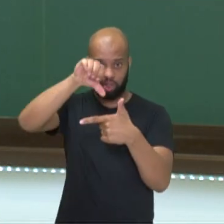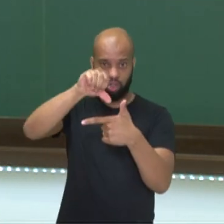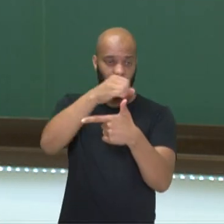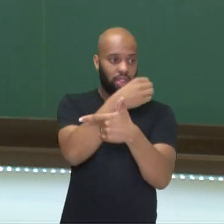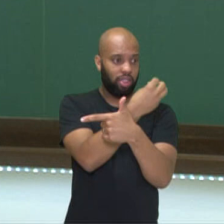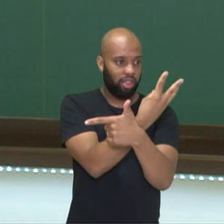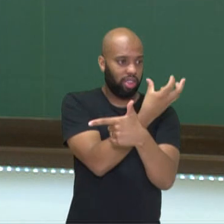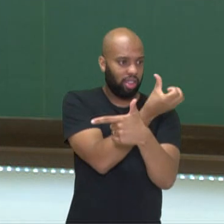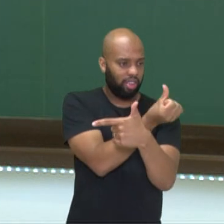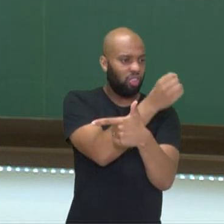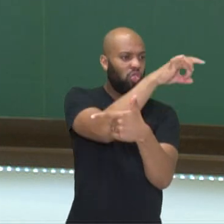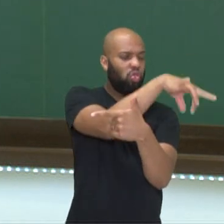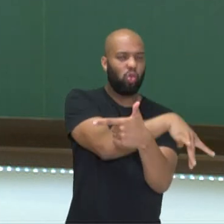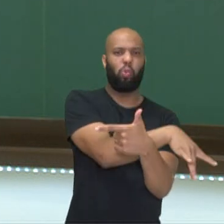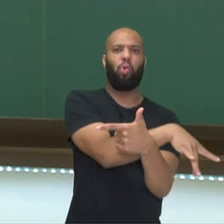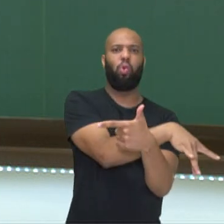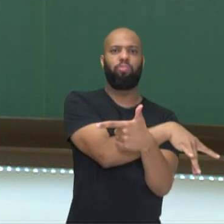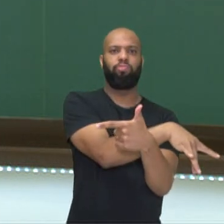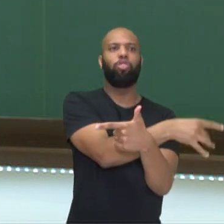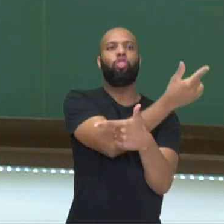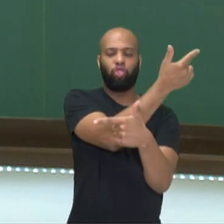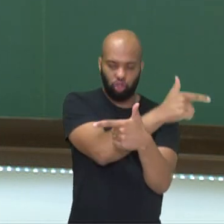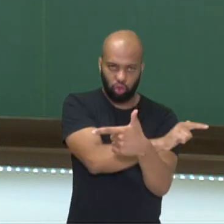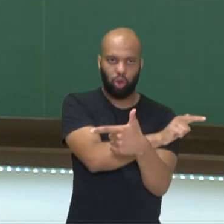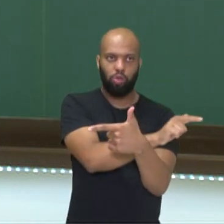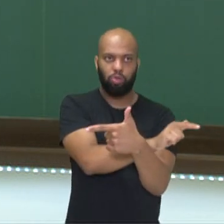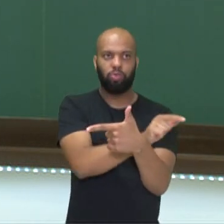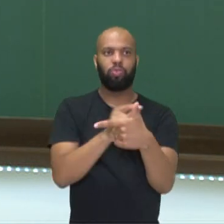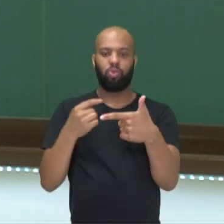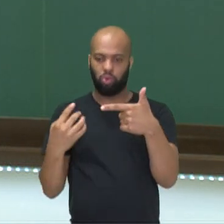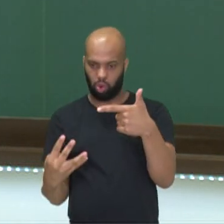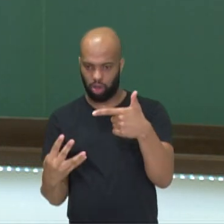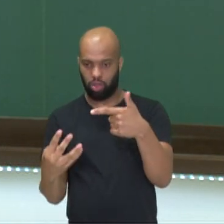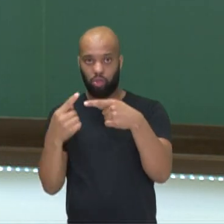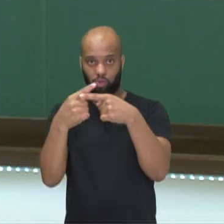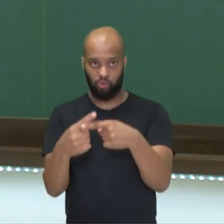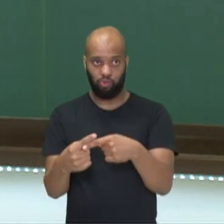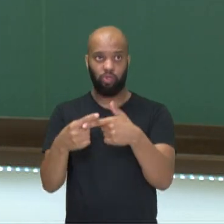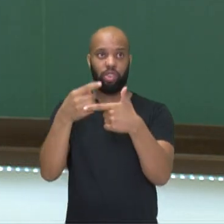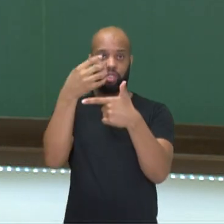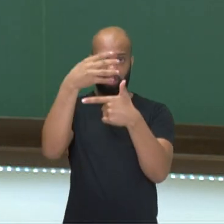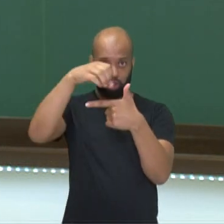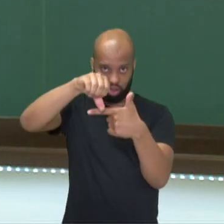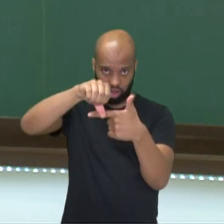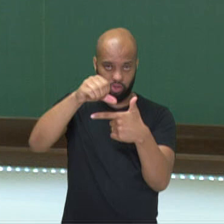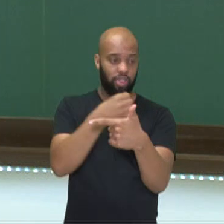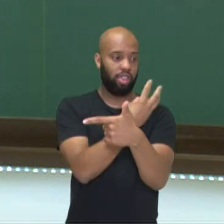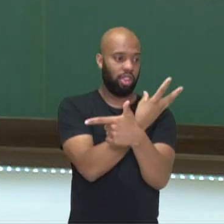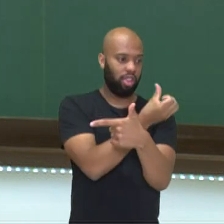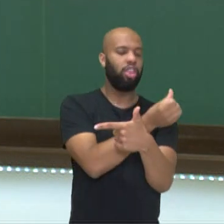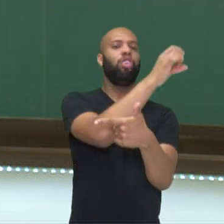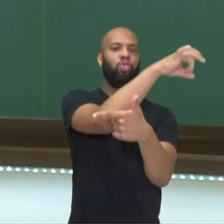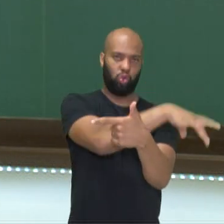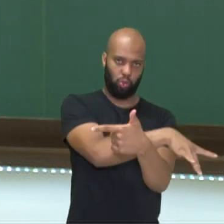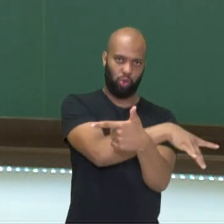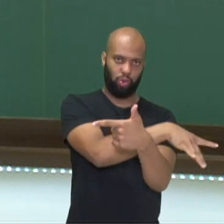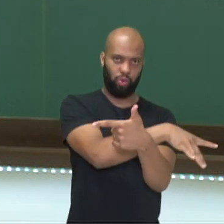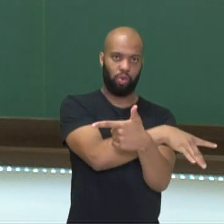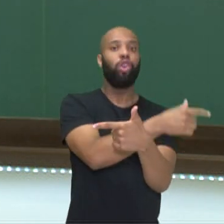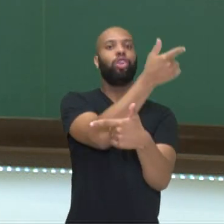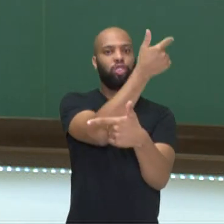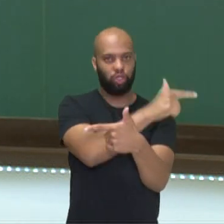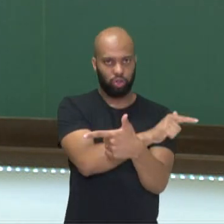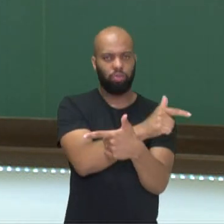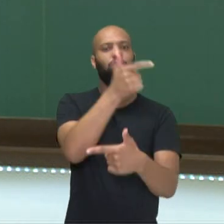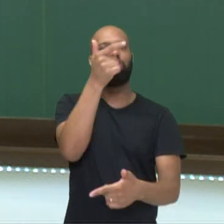4. Então, repare que isso vai se repetindo. Isso não tem fim. Porque sempre vai dar 40 e sempre vai sobrar 4. E sempre